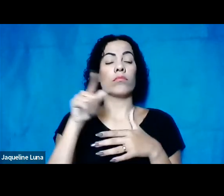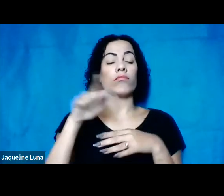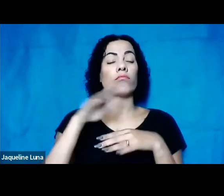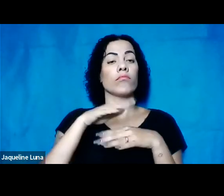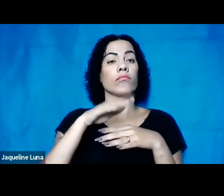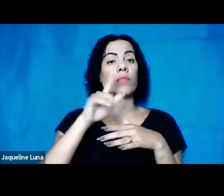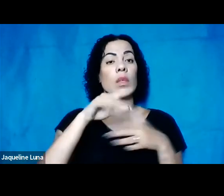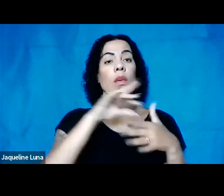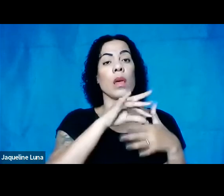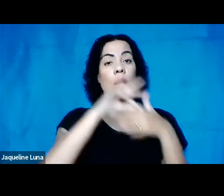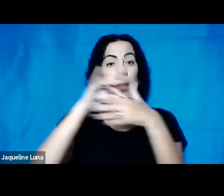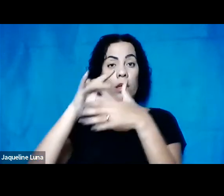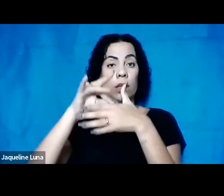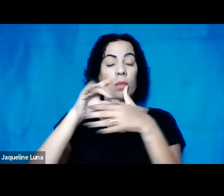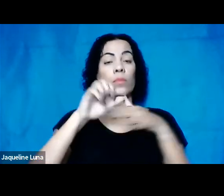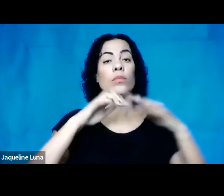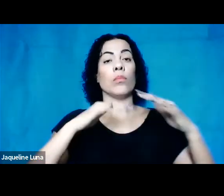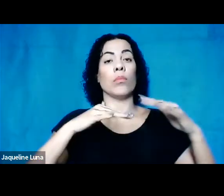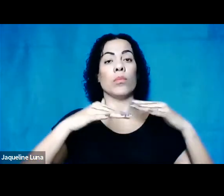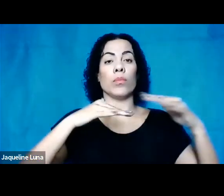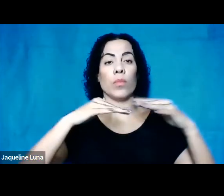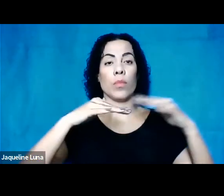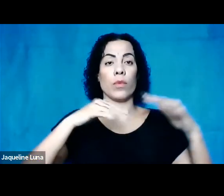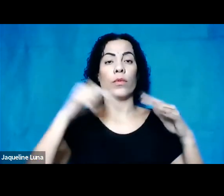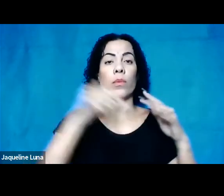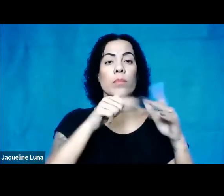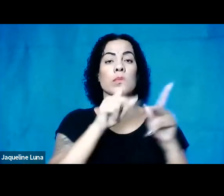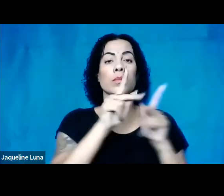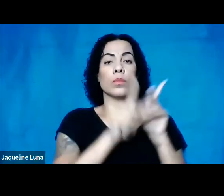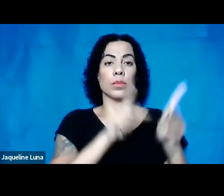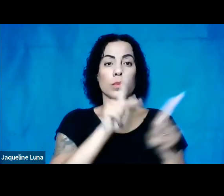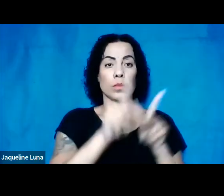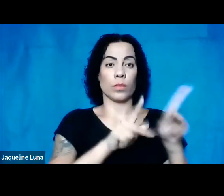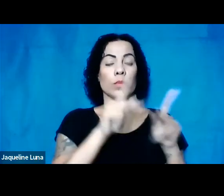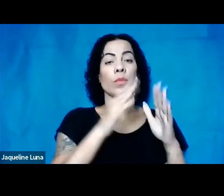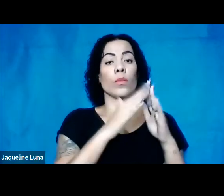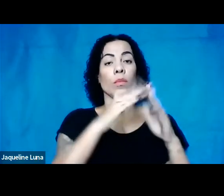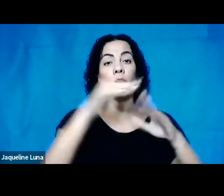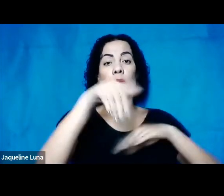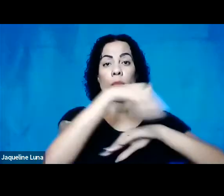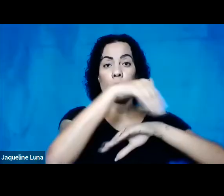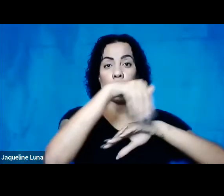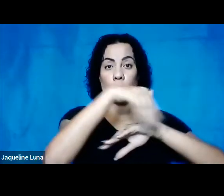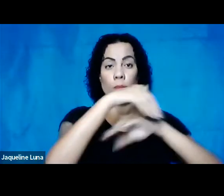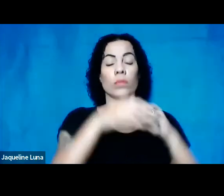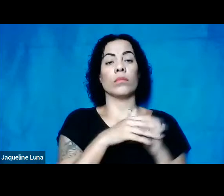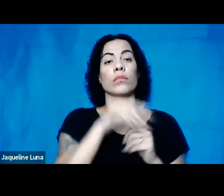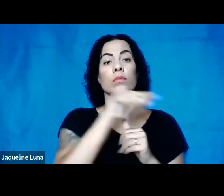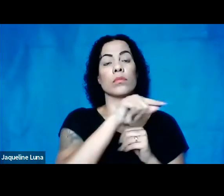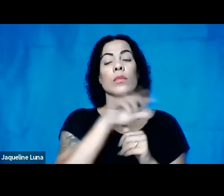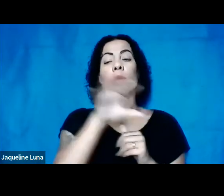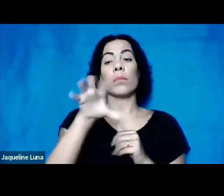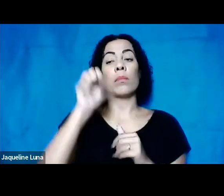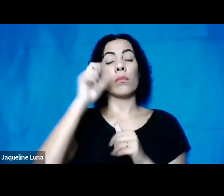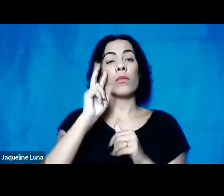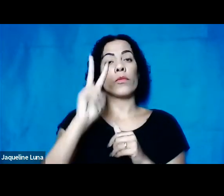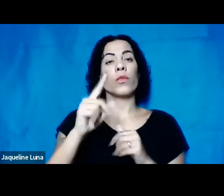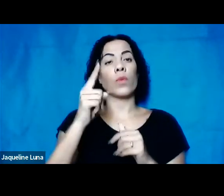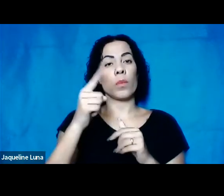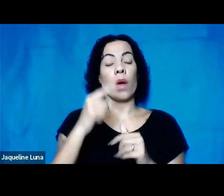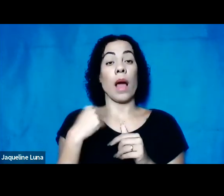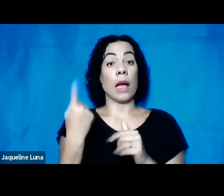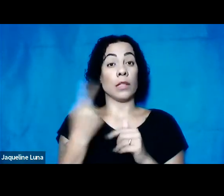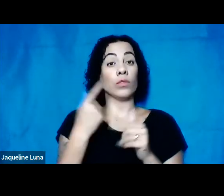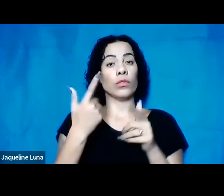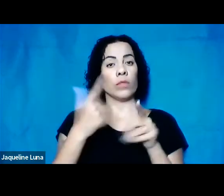do movimento de população em situação de rua, Ela pegou uma matéria que para a gente estava muito